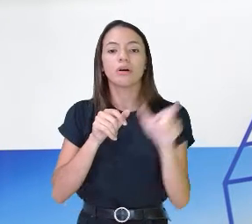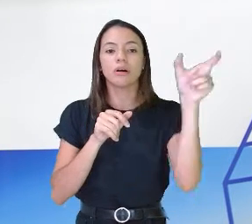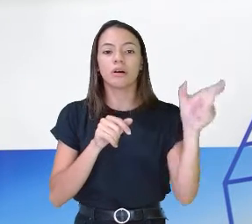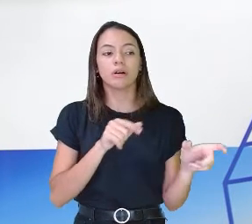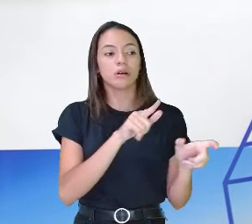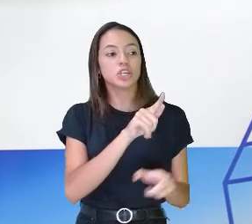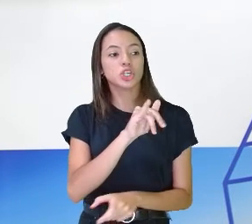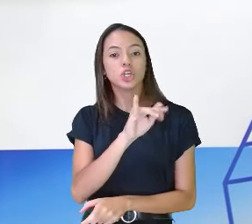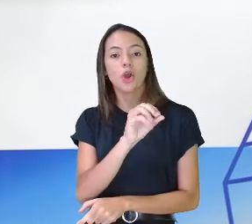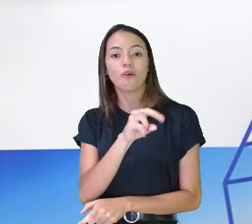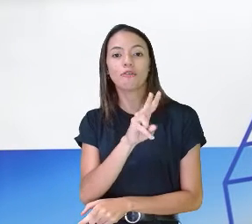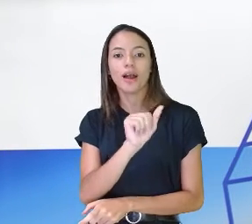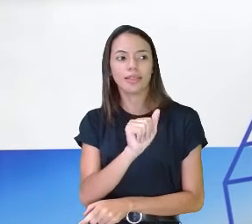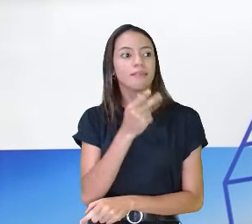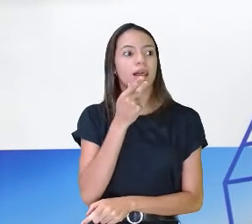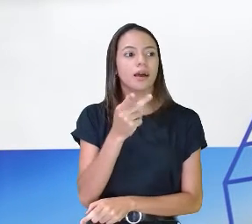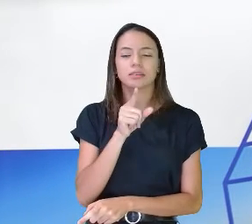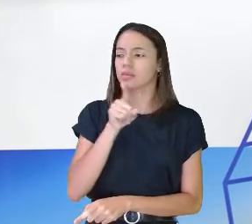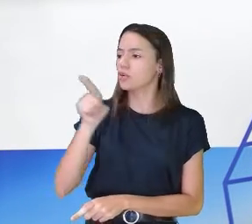muito gentil.